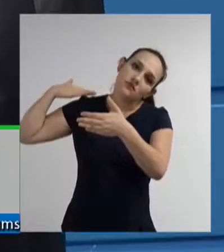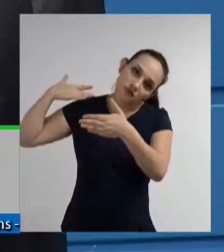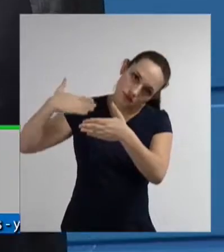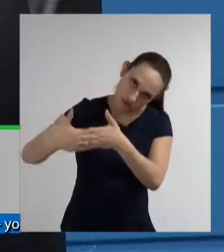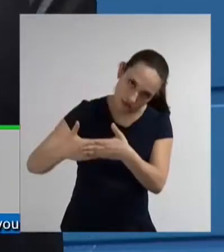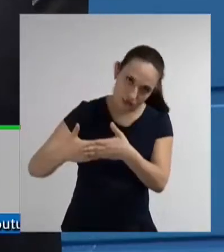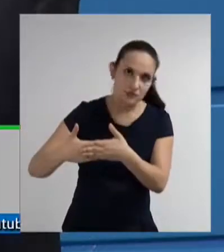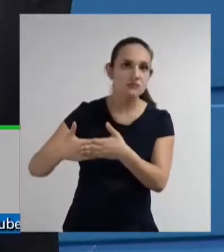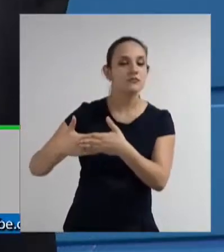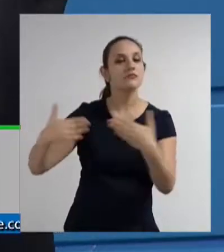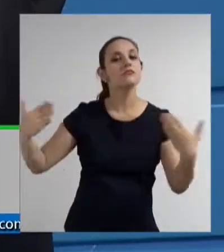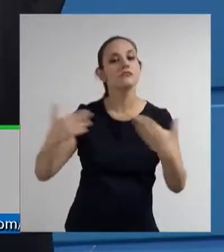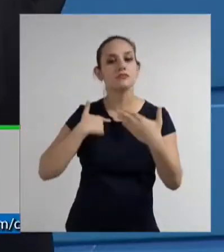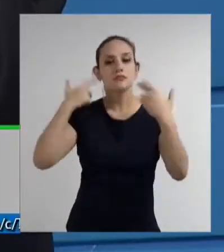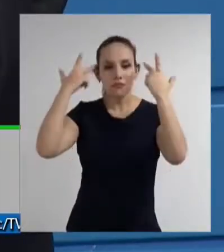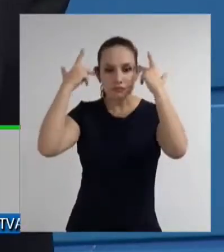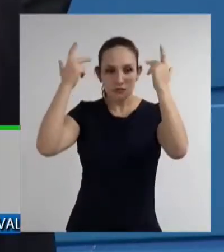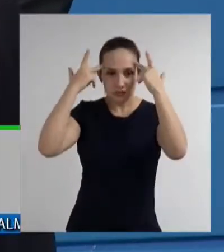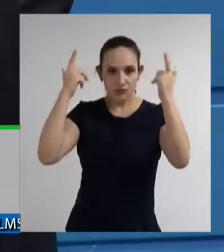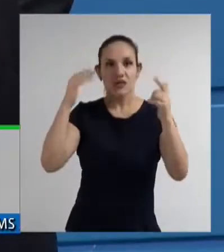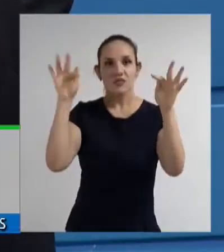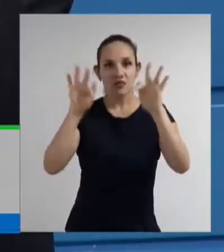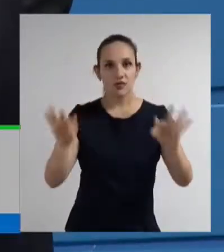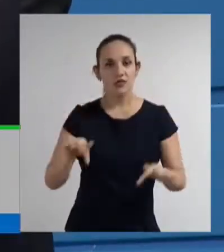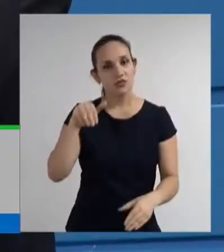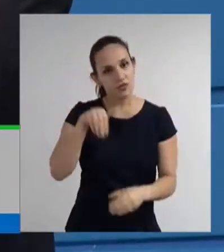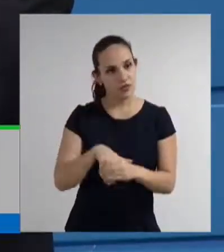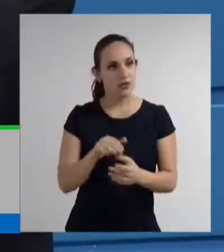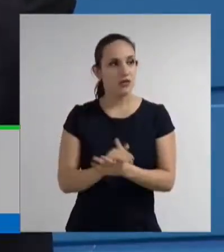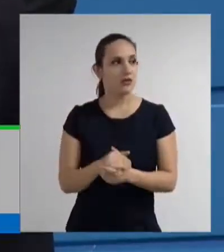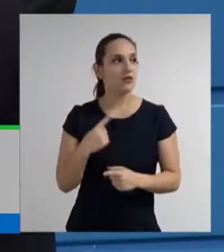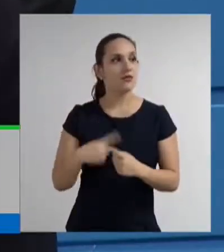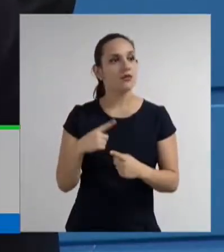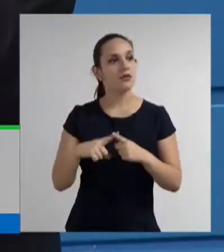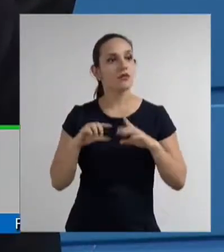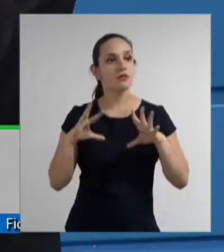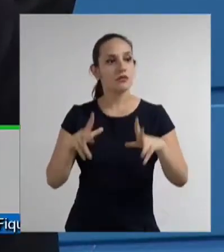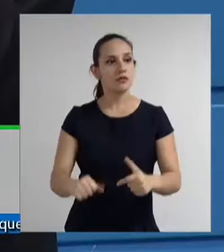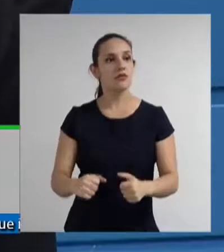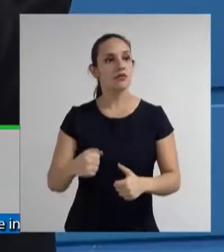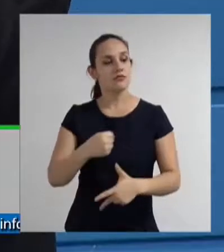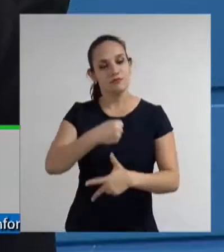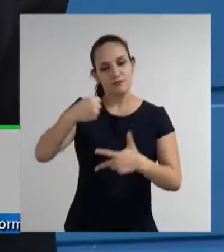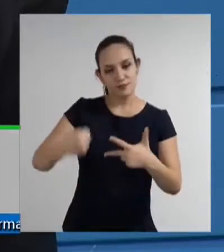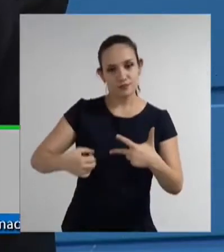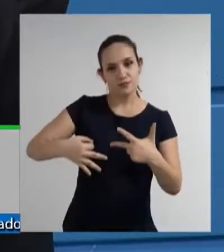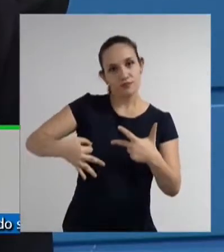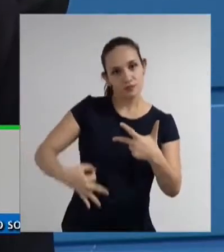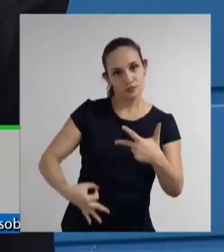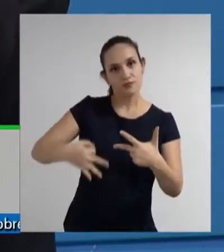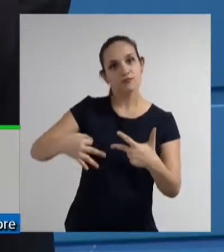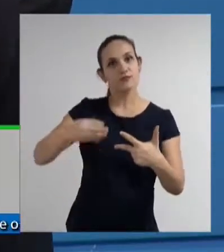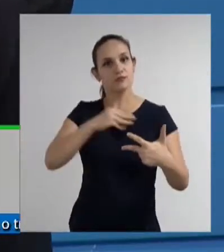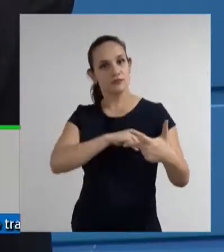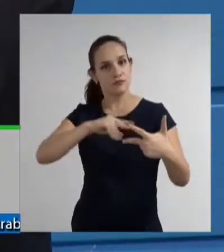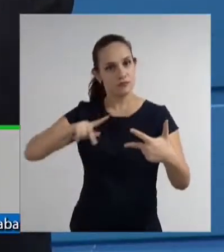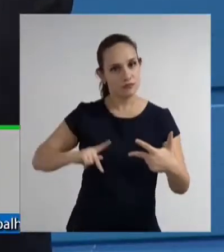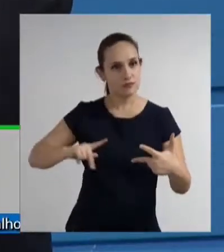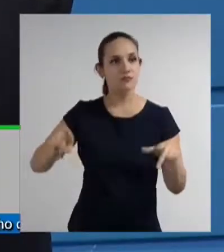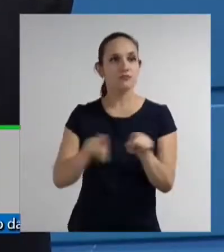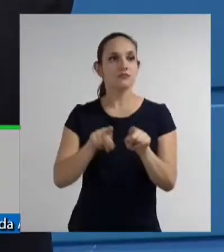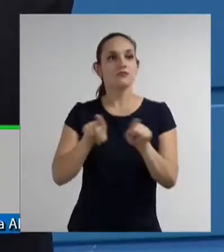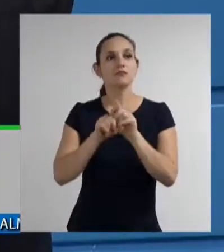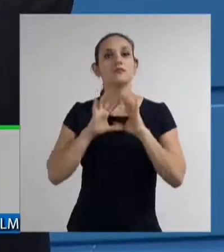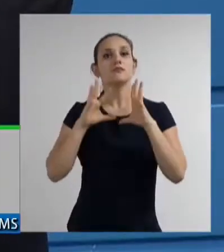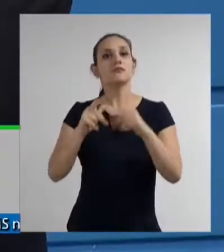a gente fica tranquilo e feliz, até pela aquiescência que tem de todos os poderes, Poder Judiciário, com a aquiescência do Ministério Público, e com